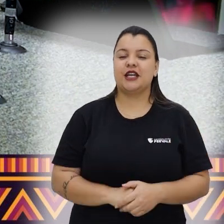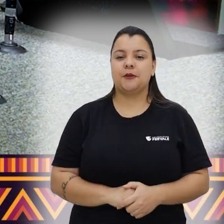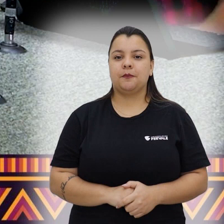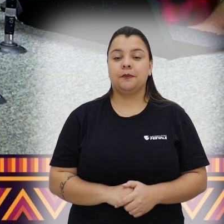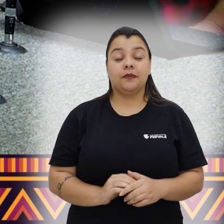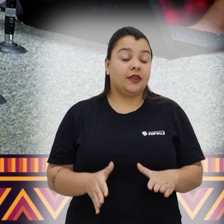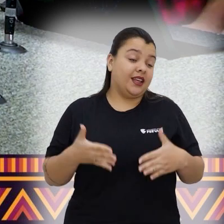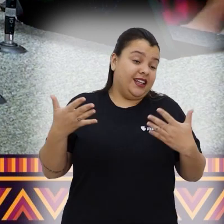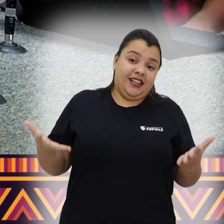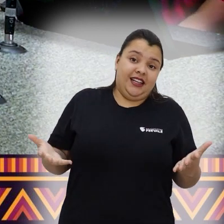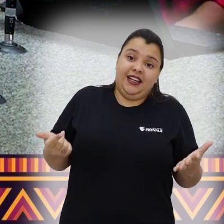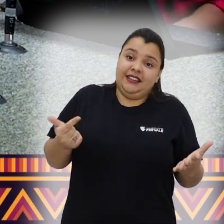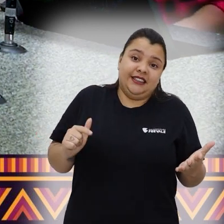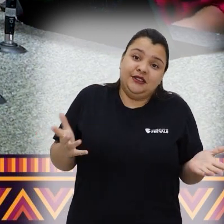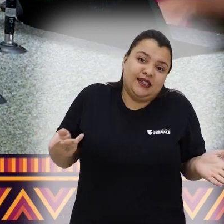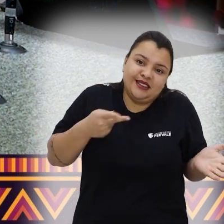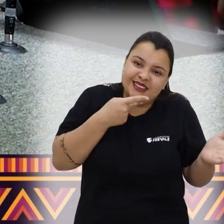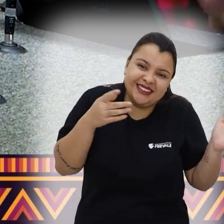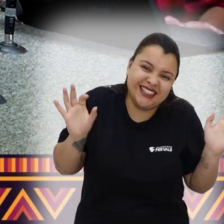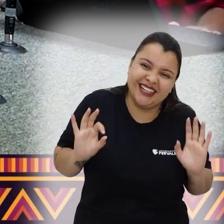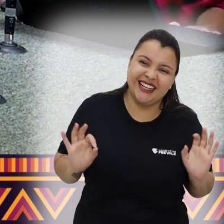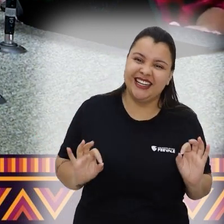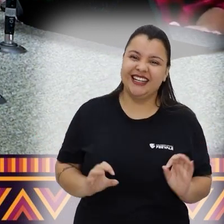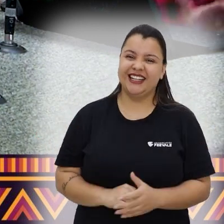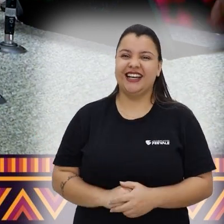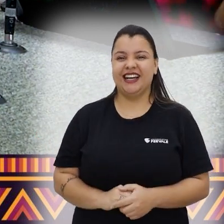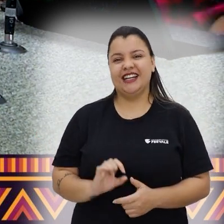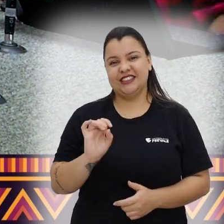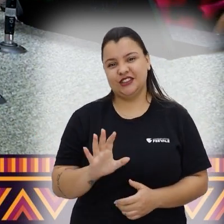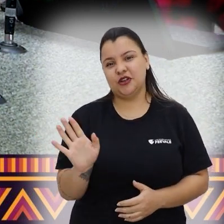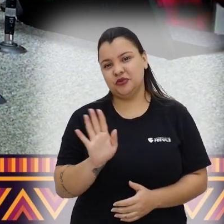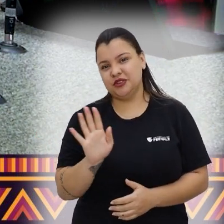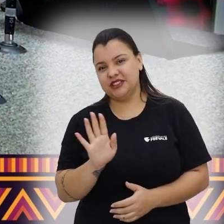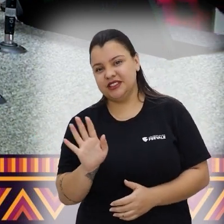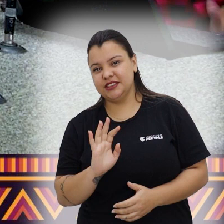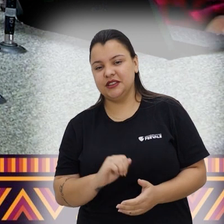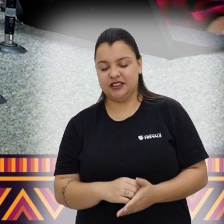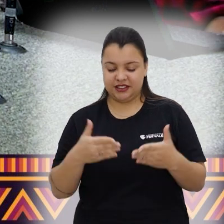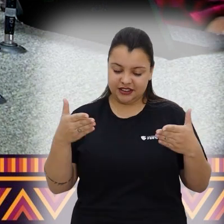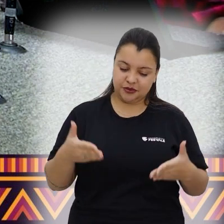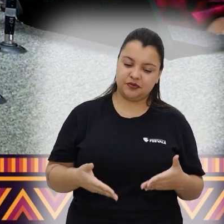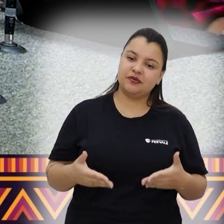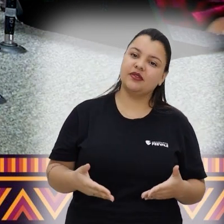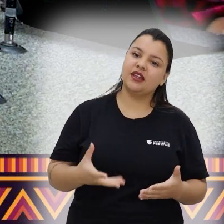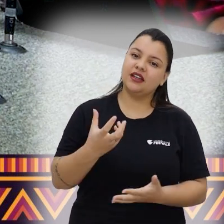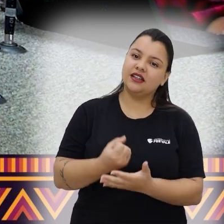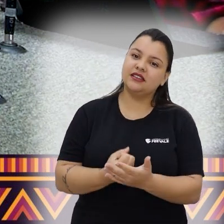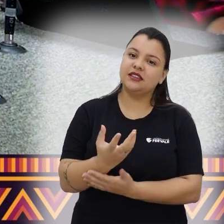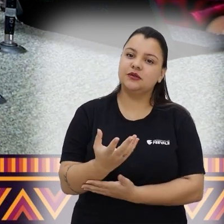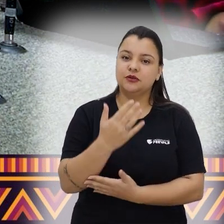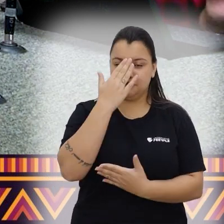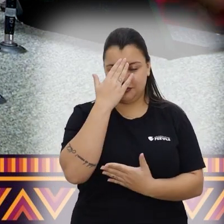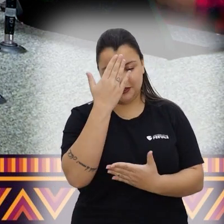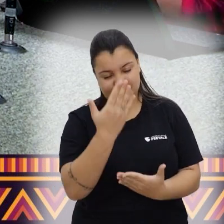Gente, não tem muito o que falar, né? A gente está aqui, então, se despedindo desse episódio com o Benhur, que, sem palavras, Benhur. Muito obrigado